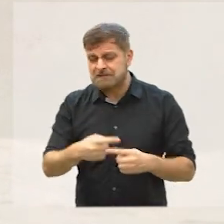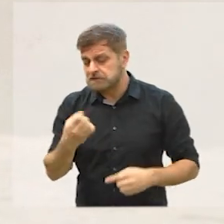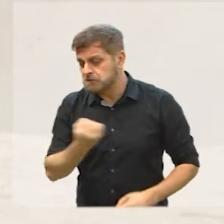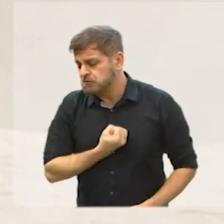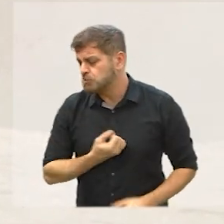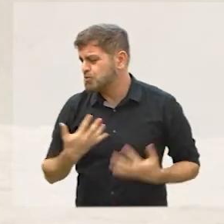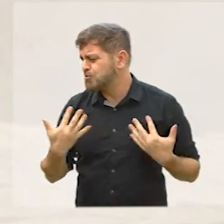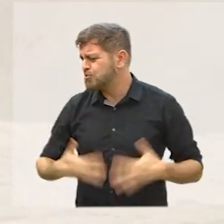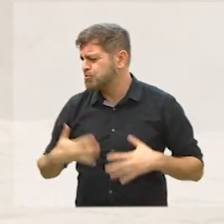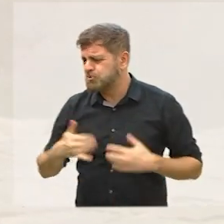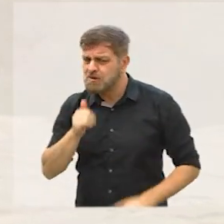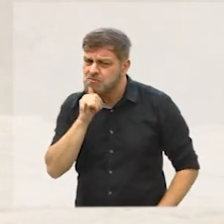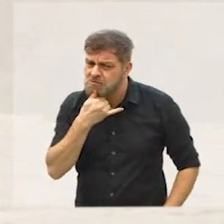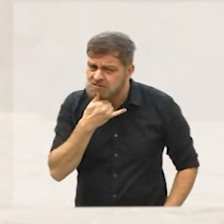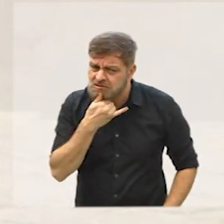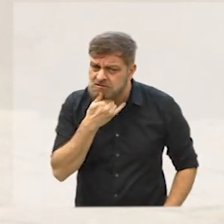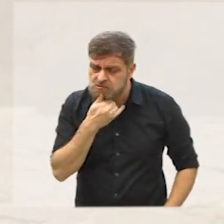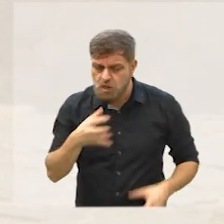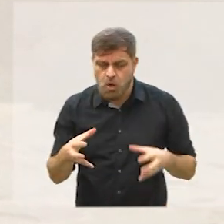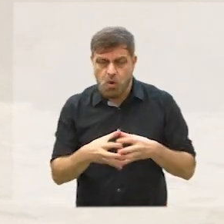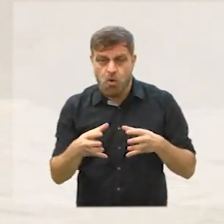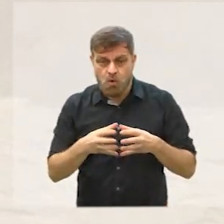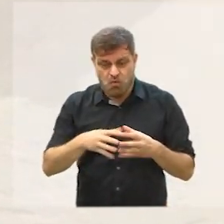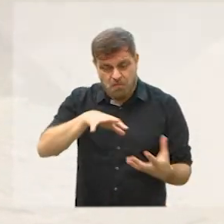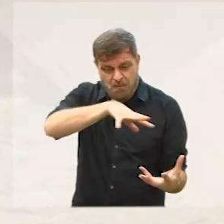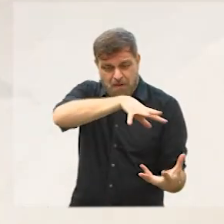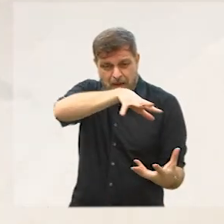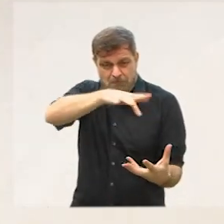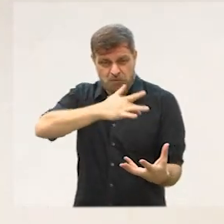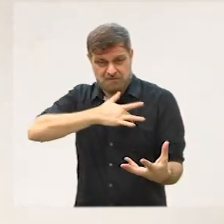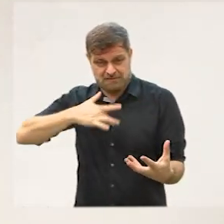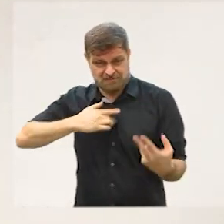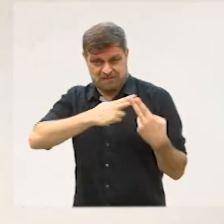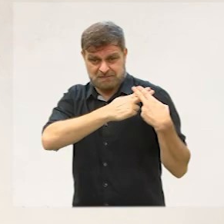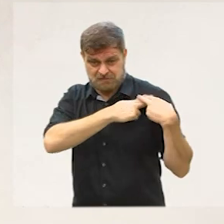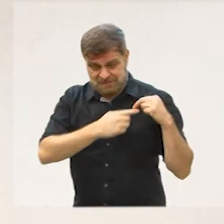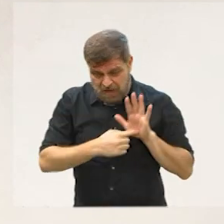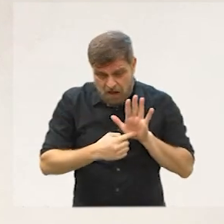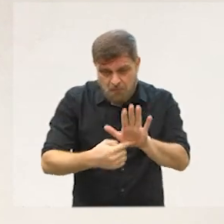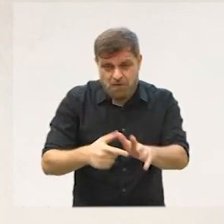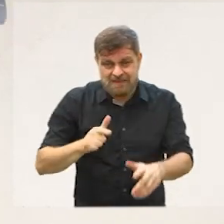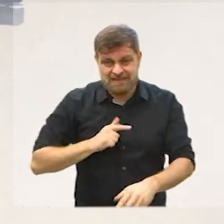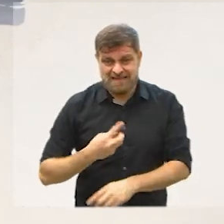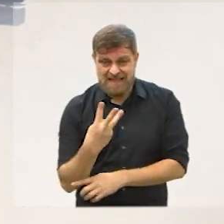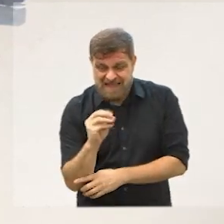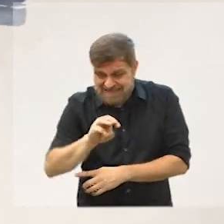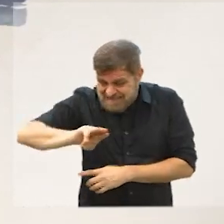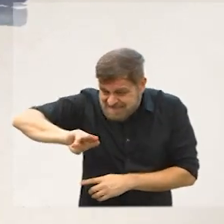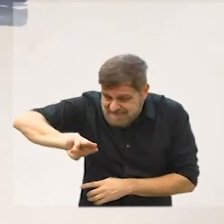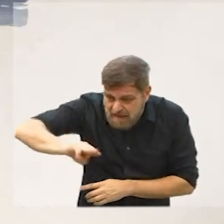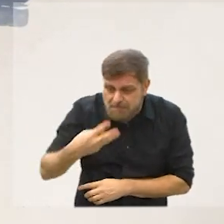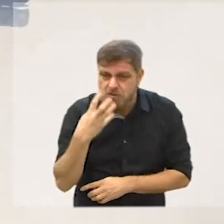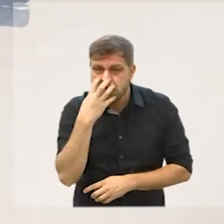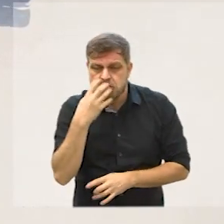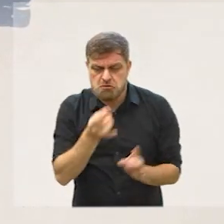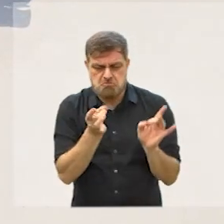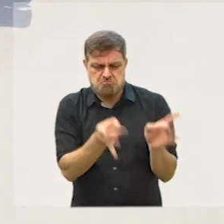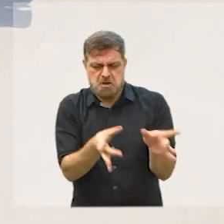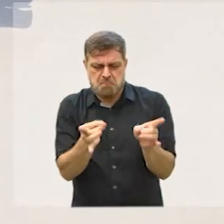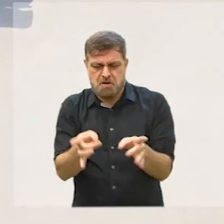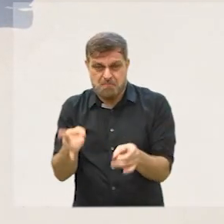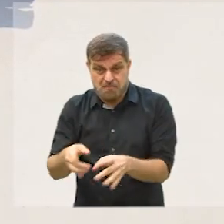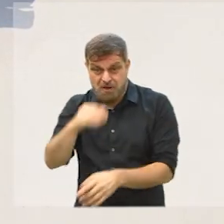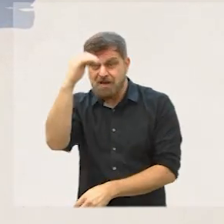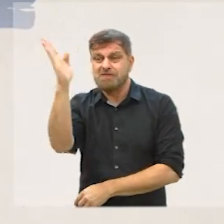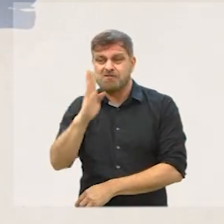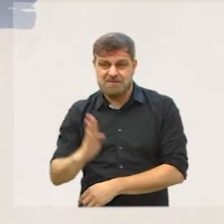números desoladores. A Organização Mundial de Saúde aponta a existência de 30 milhões de animais abandonados no Brasil,